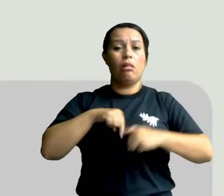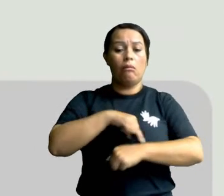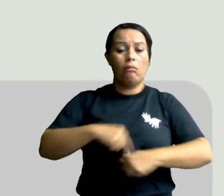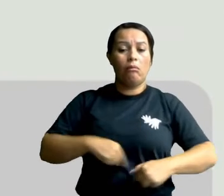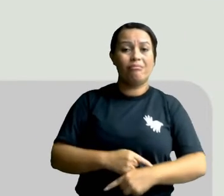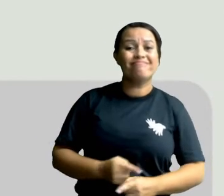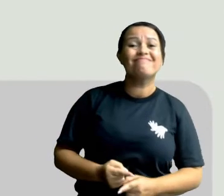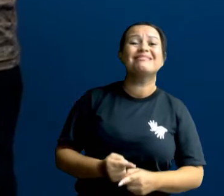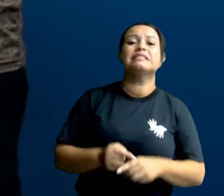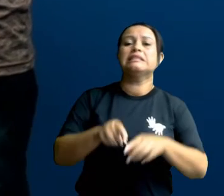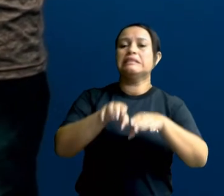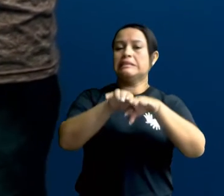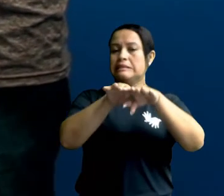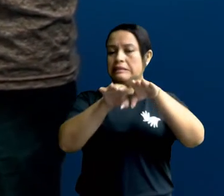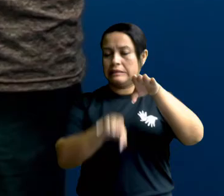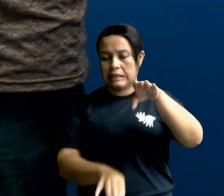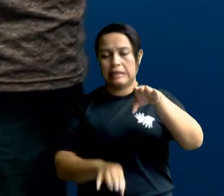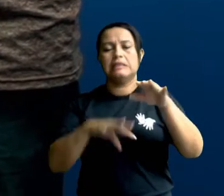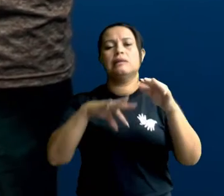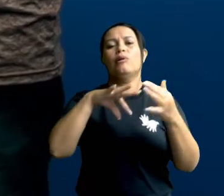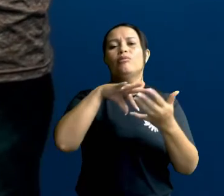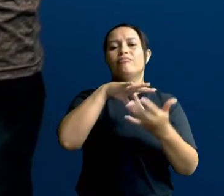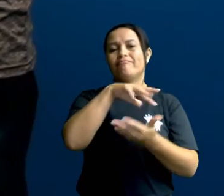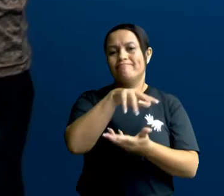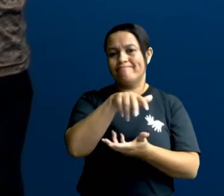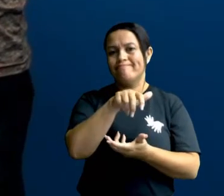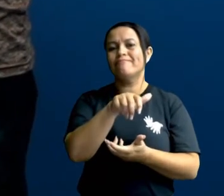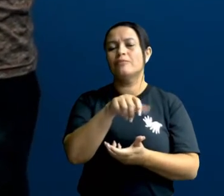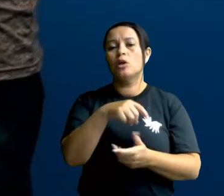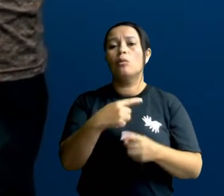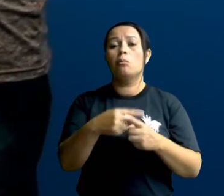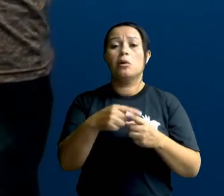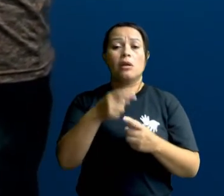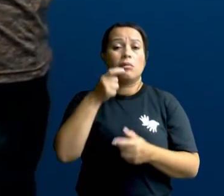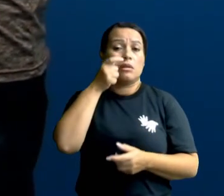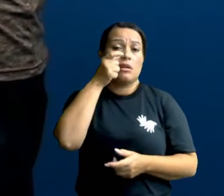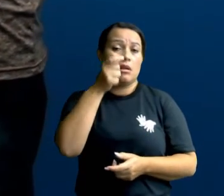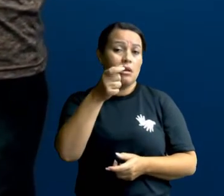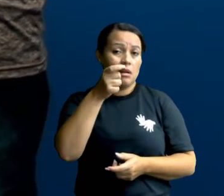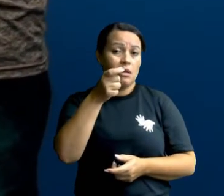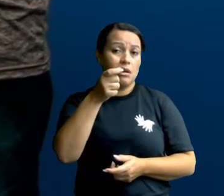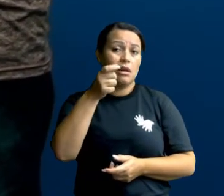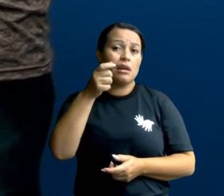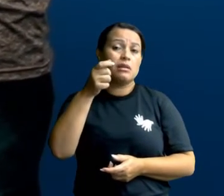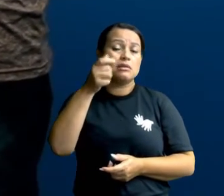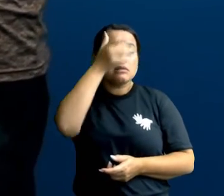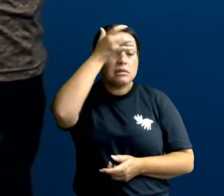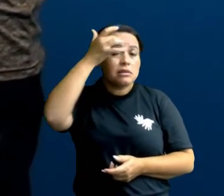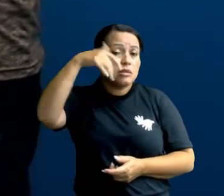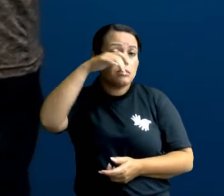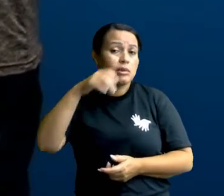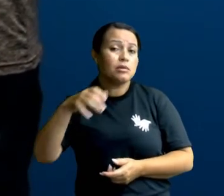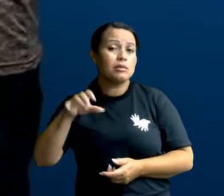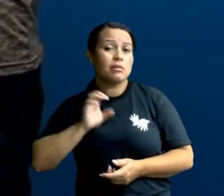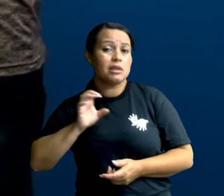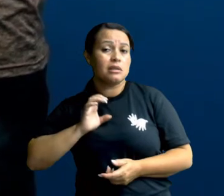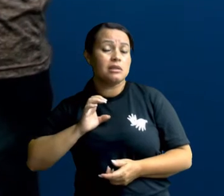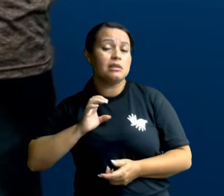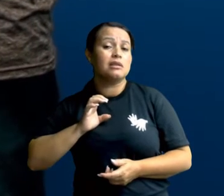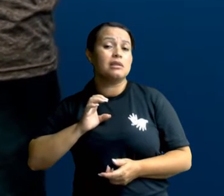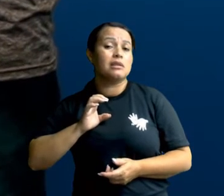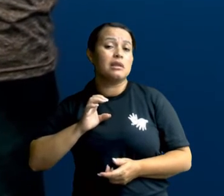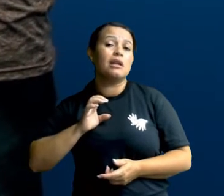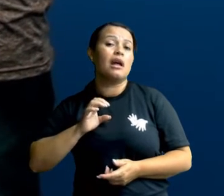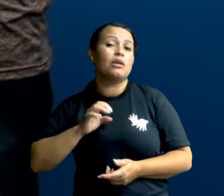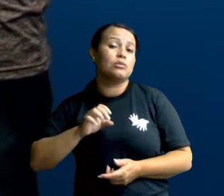muita desigualdade no mundo proveniente do interesse de mercado, né? O interesse do mercado, como eu falei mais